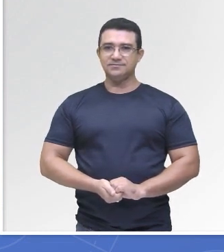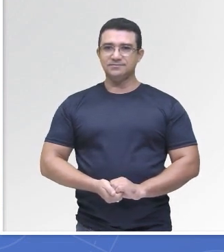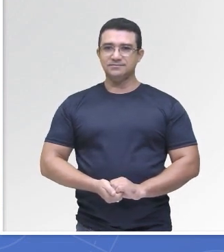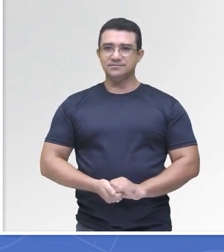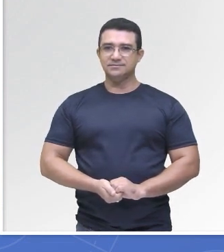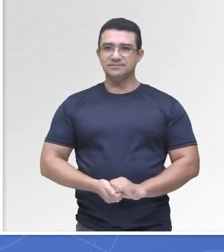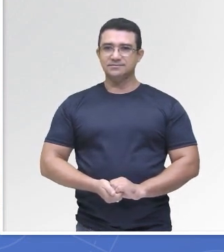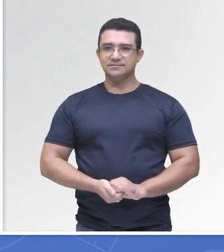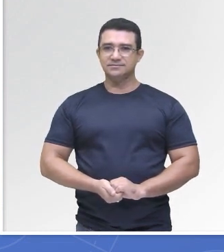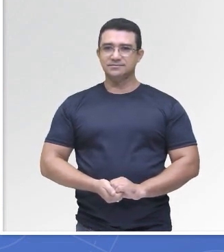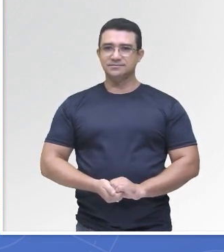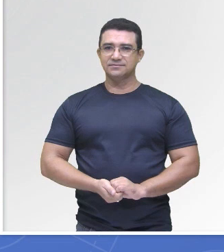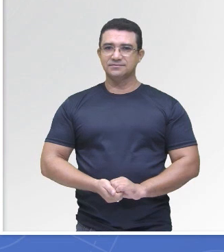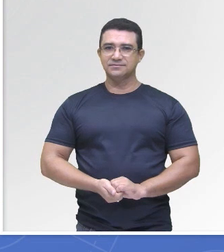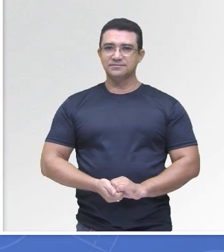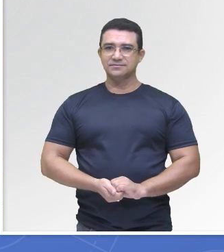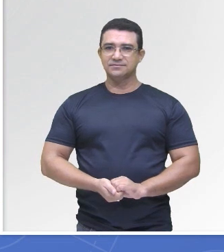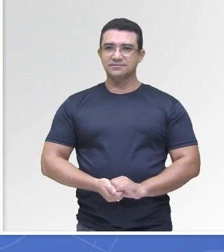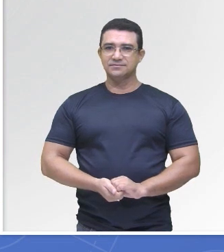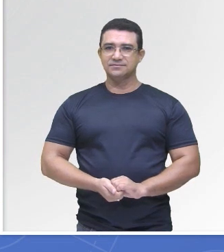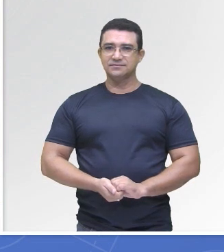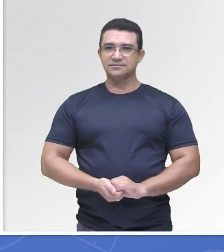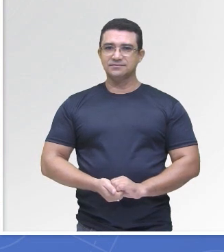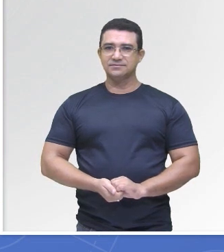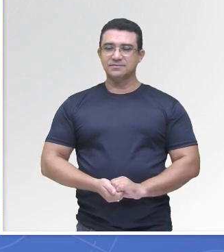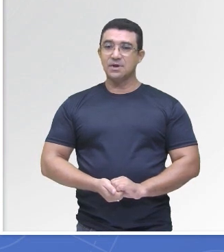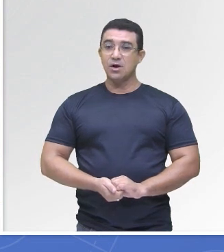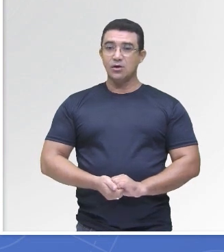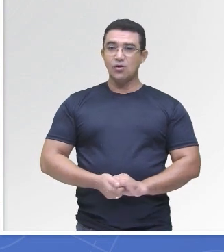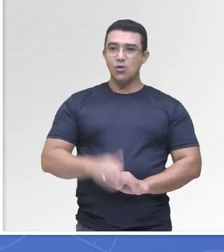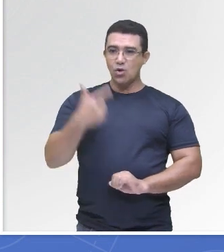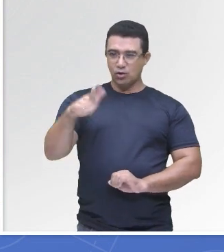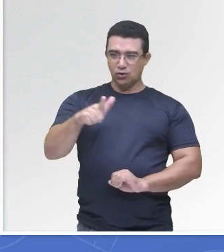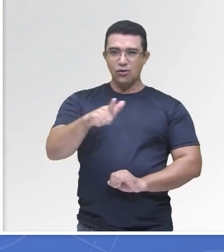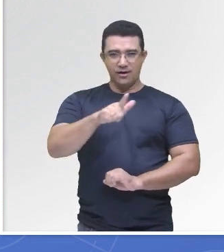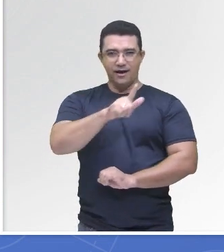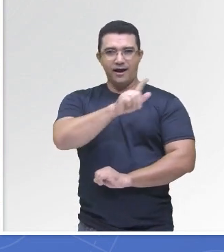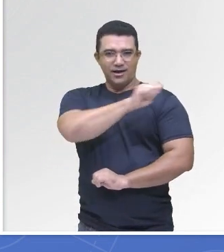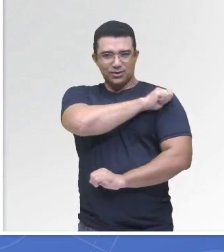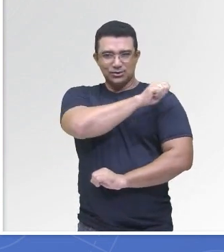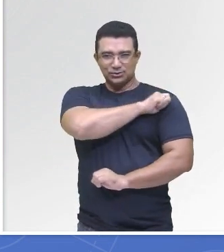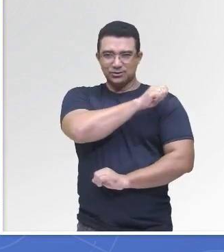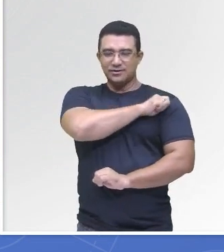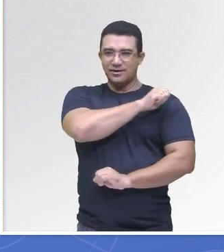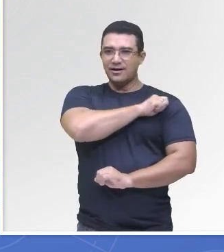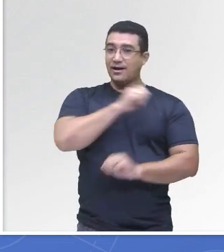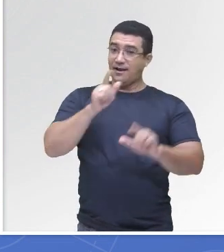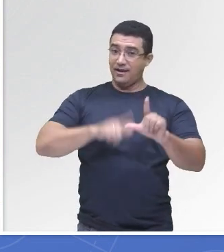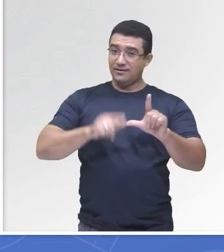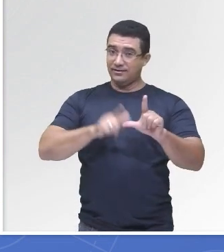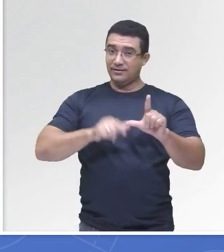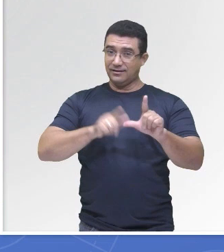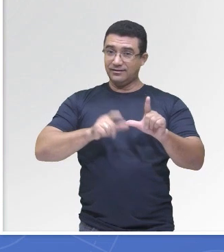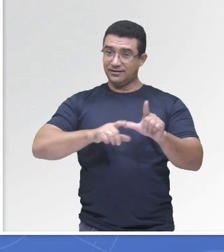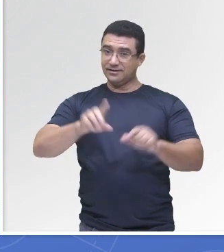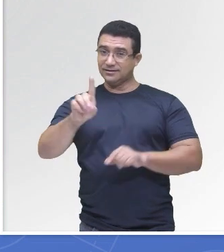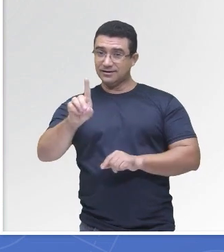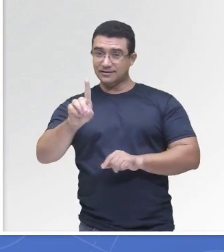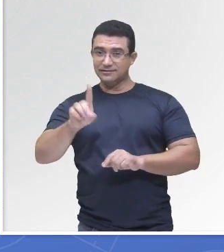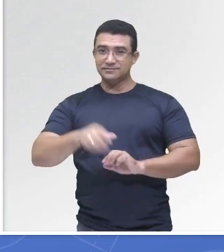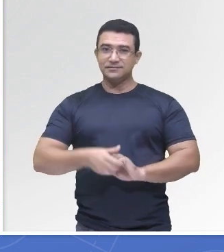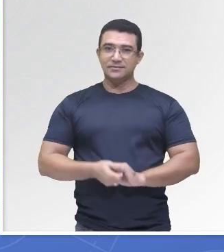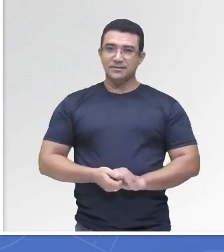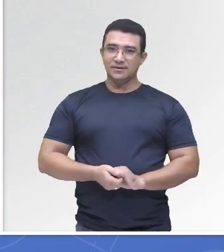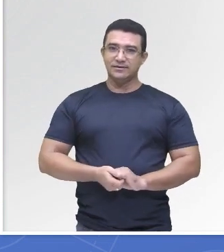L apostou aqui na primeira letra A e na segunda letra D. Então,